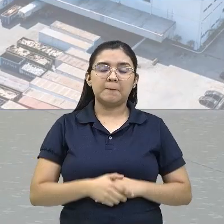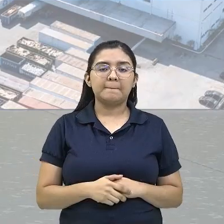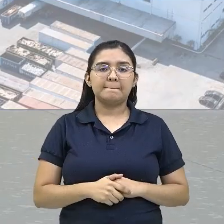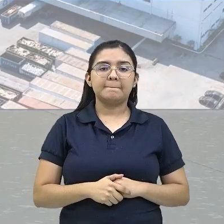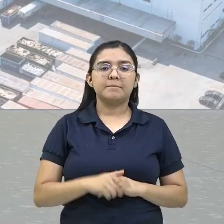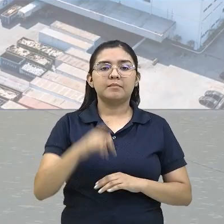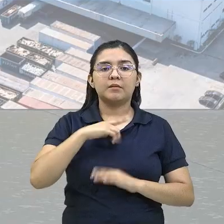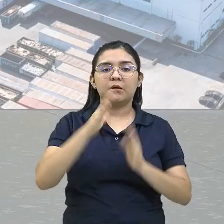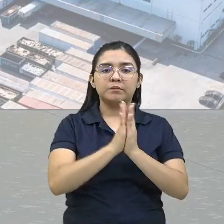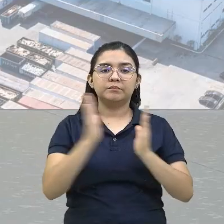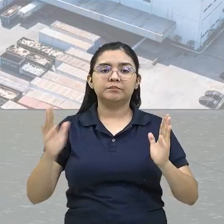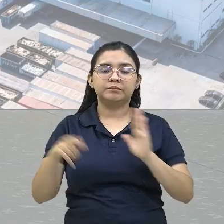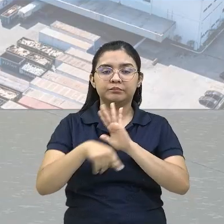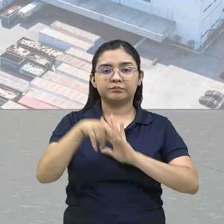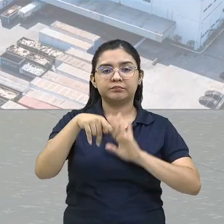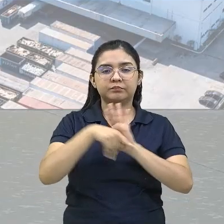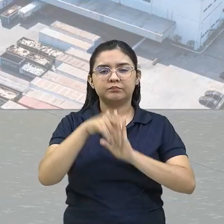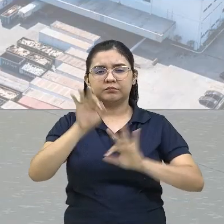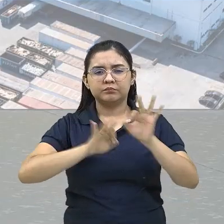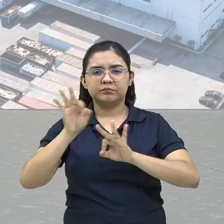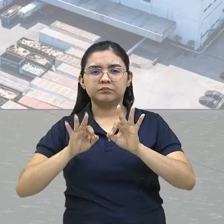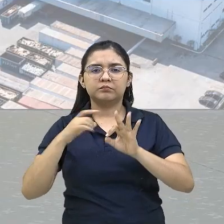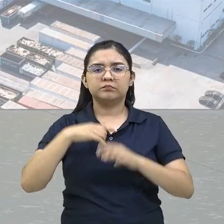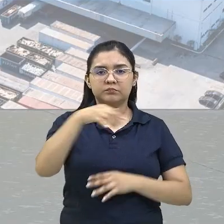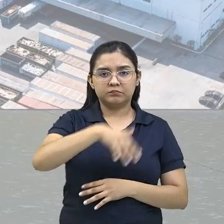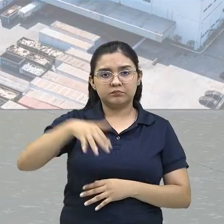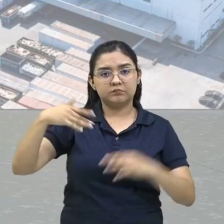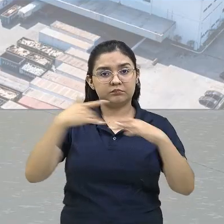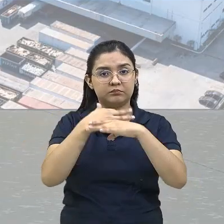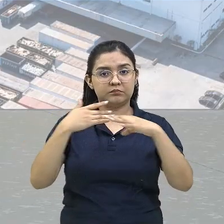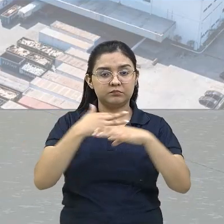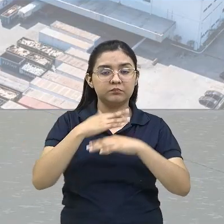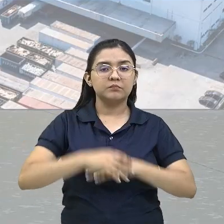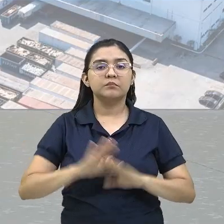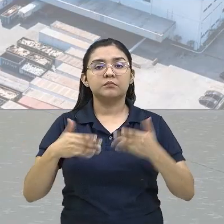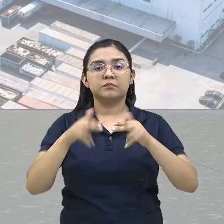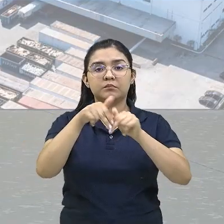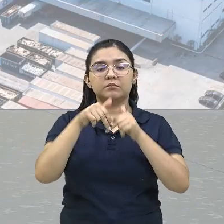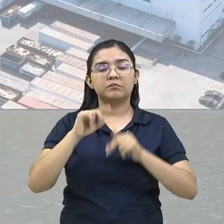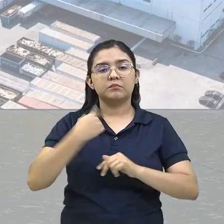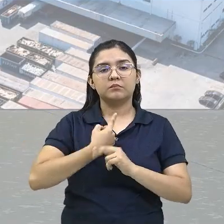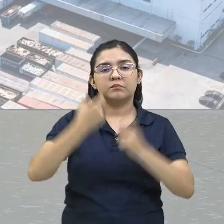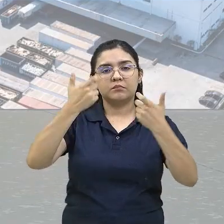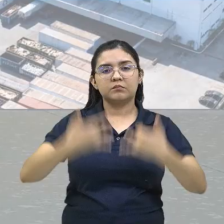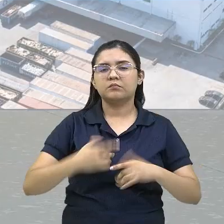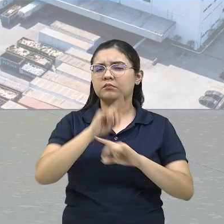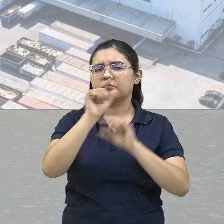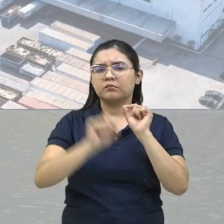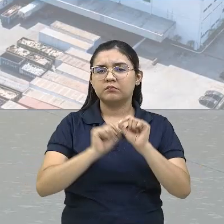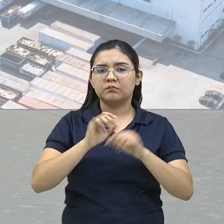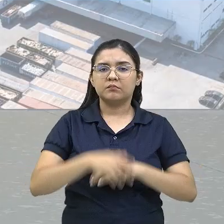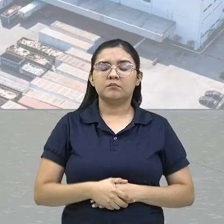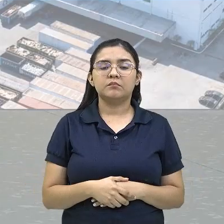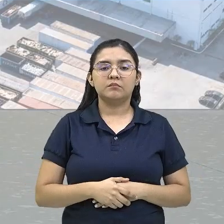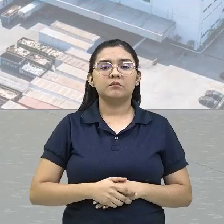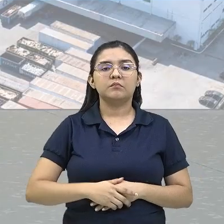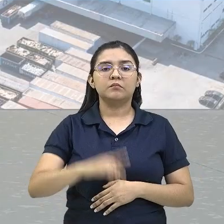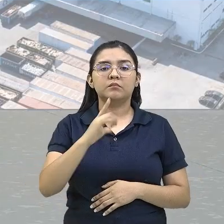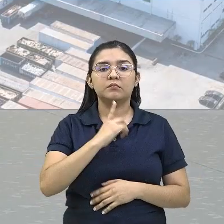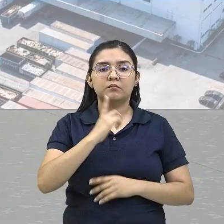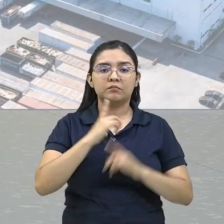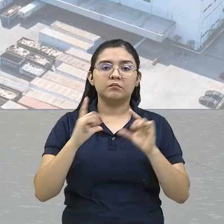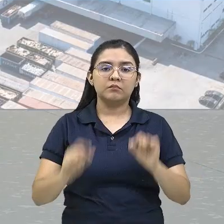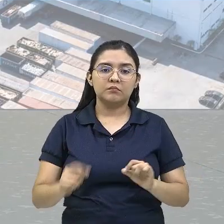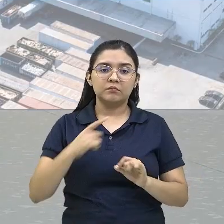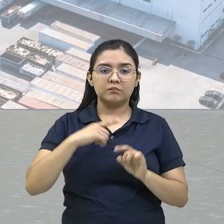ao processo de organização desses espaços urbanos. E por isso nós vamos falar sobre o que, professora? Nós temos aí, olha,